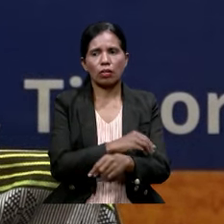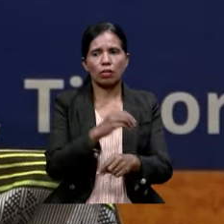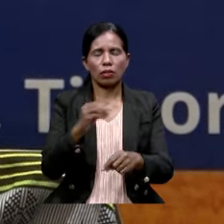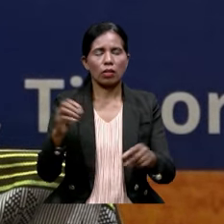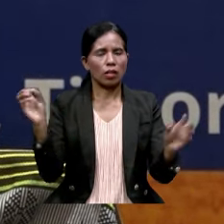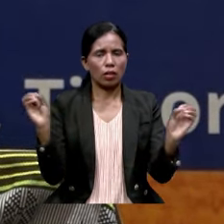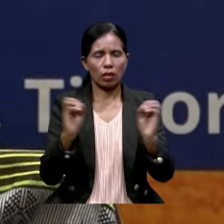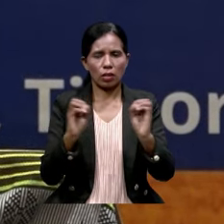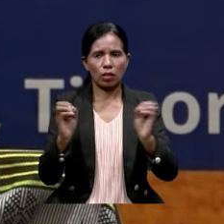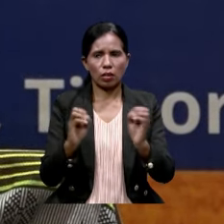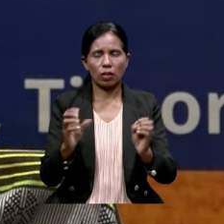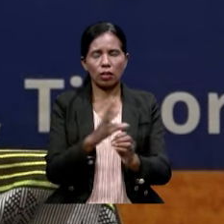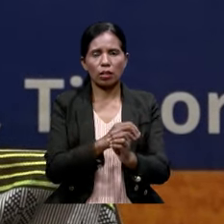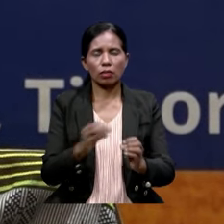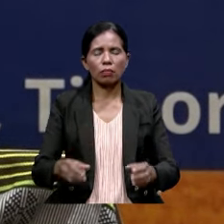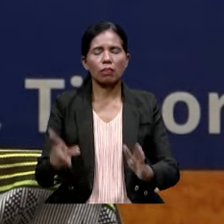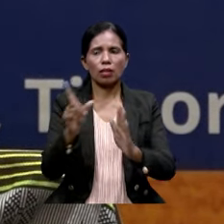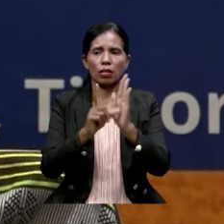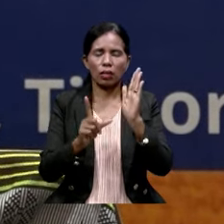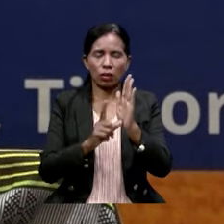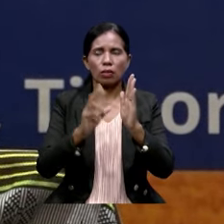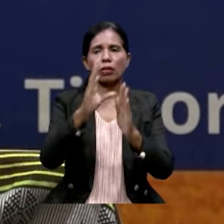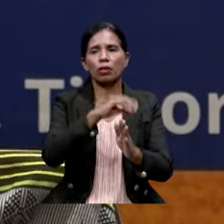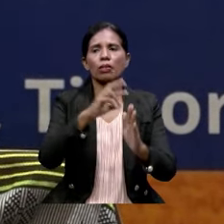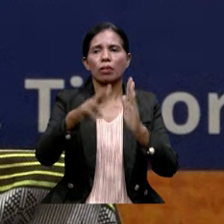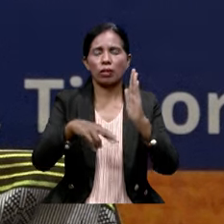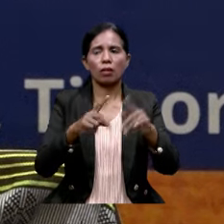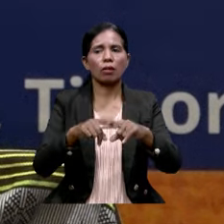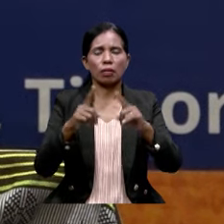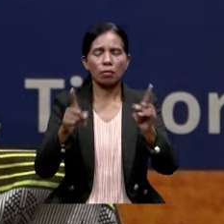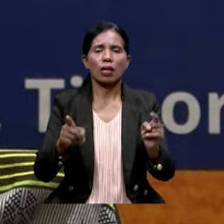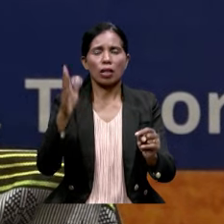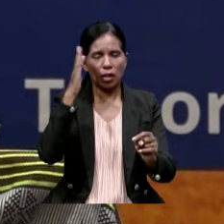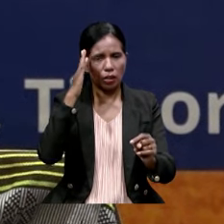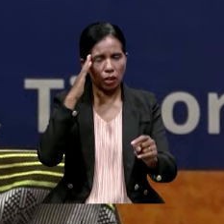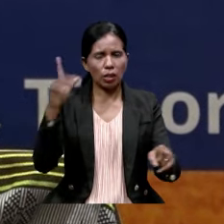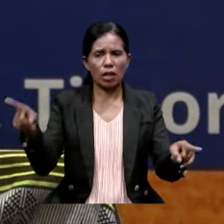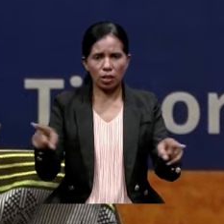laos sanção legais ou regulamentos, mas bem reconhecido a nessa